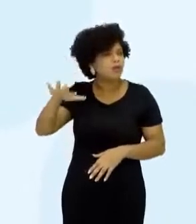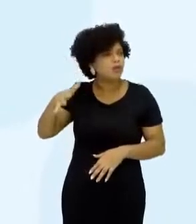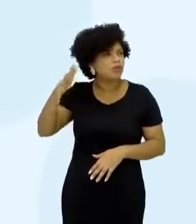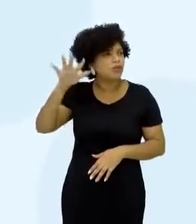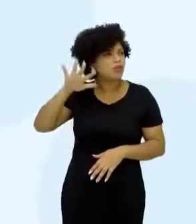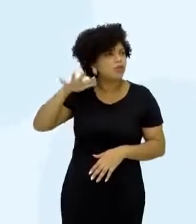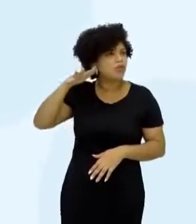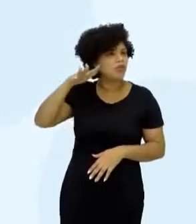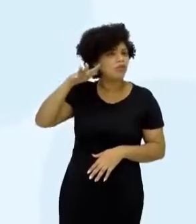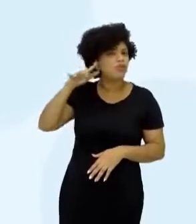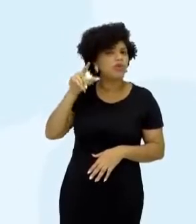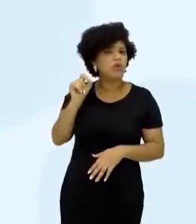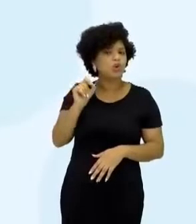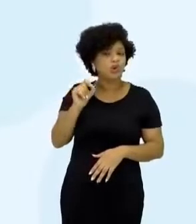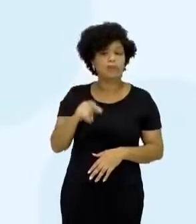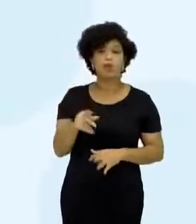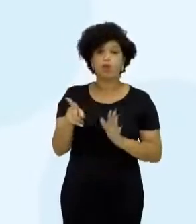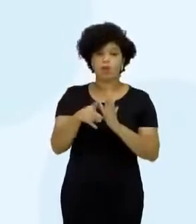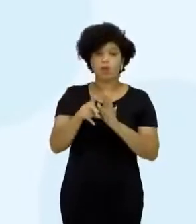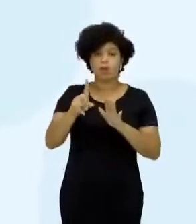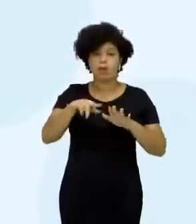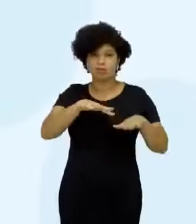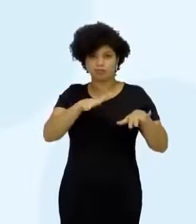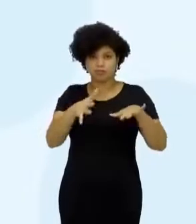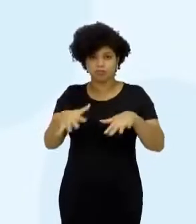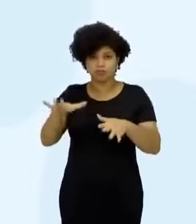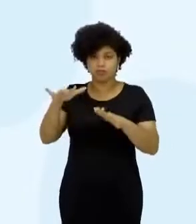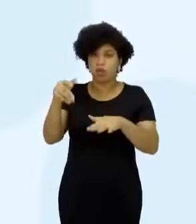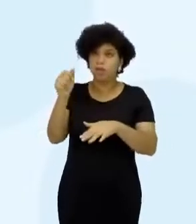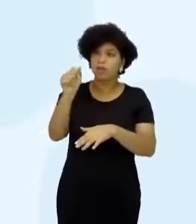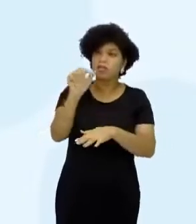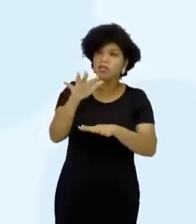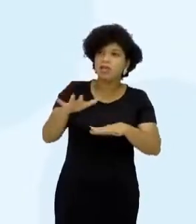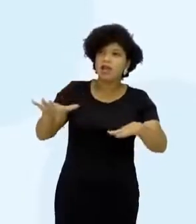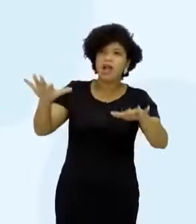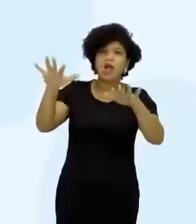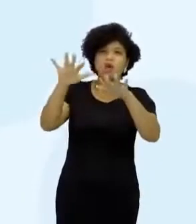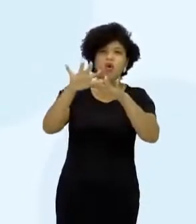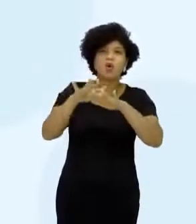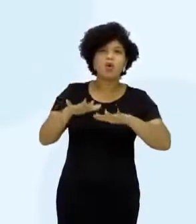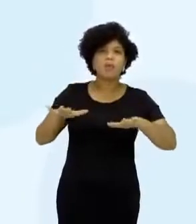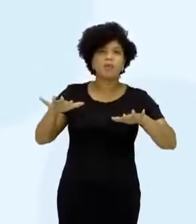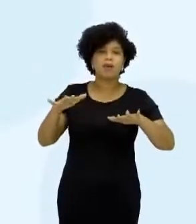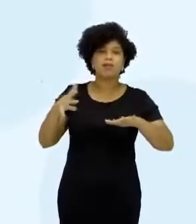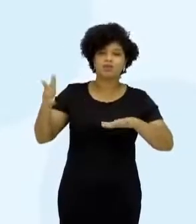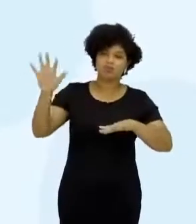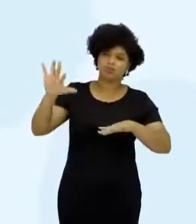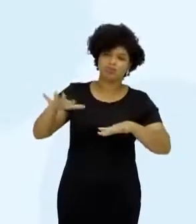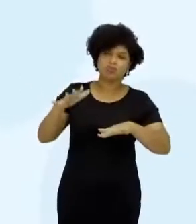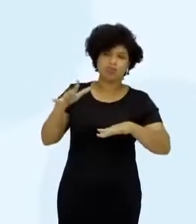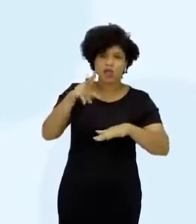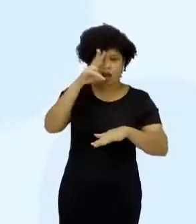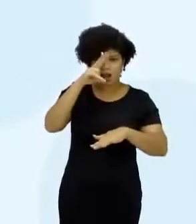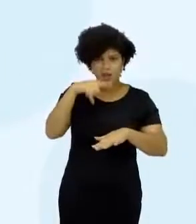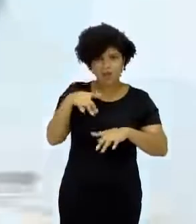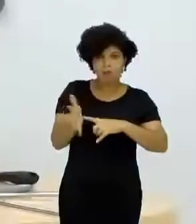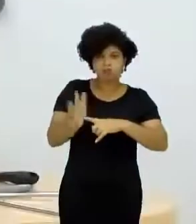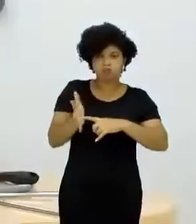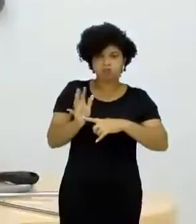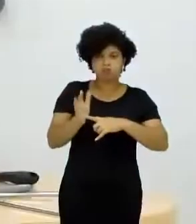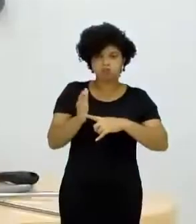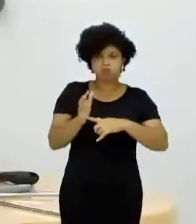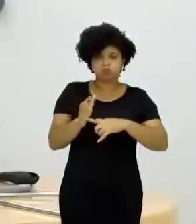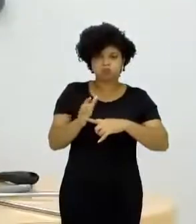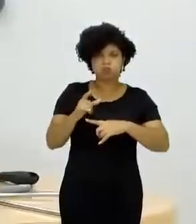sonora? São ondas mecânicas que se propagam em um meio material, certo? Lembra, as ondas mecânicas dependem do